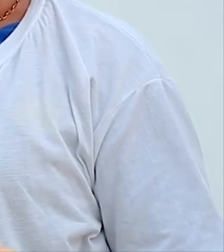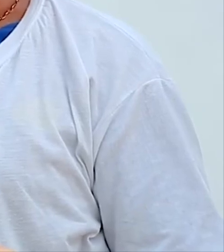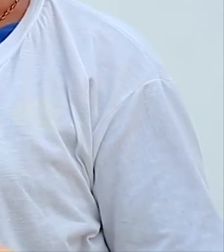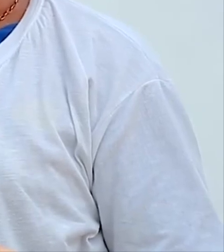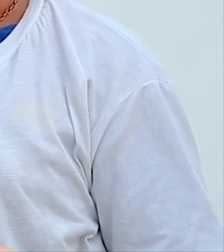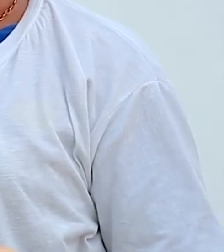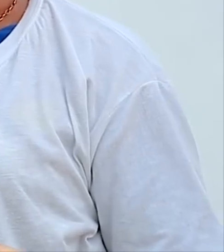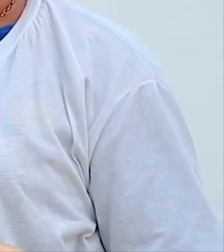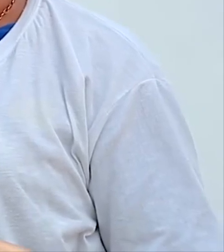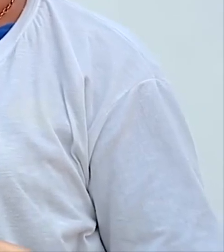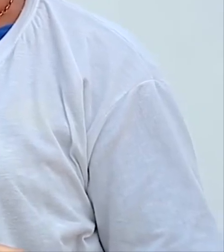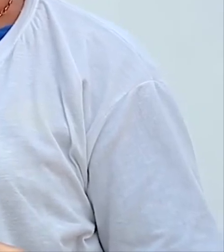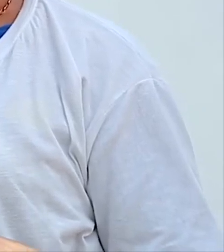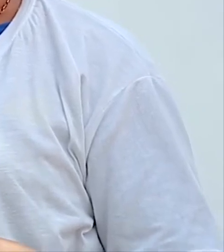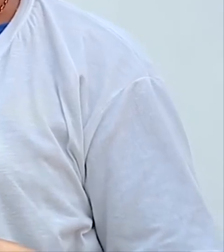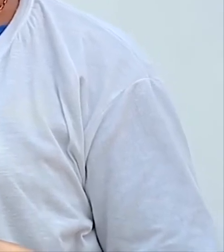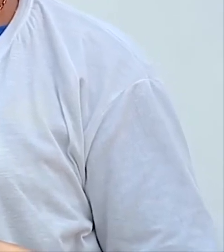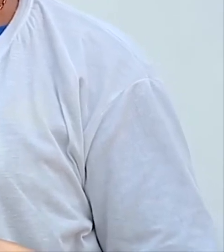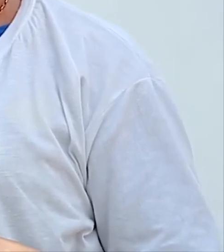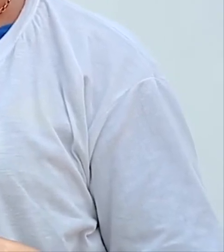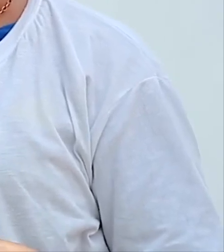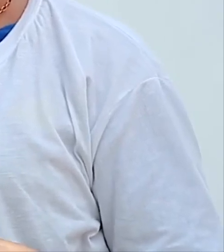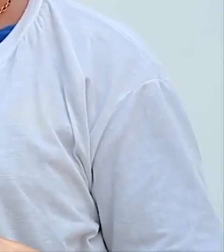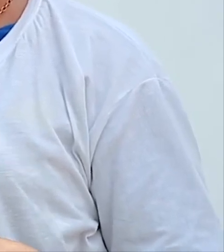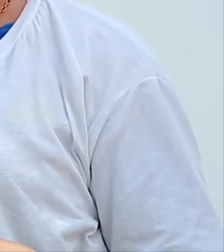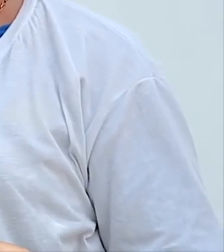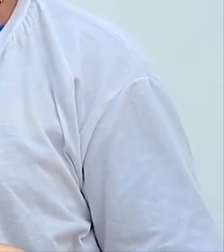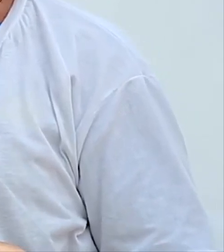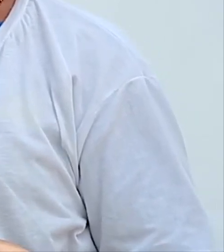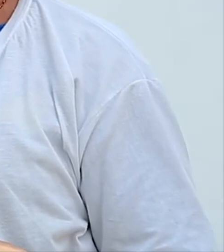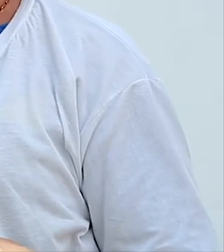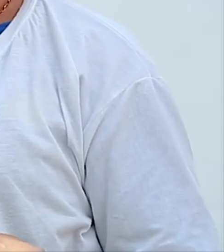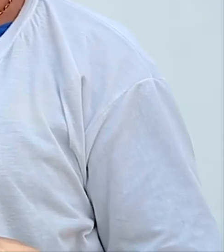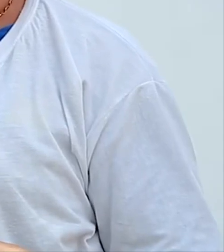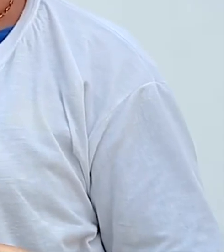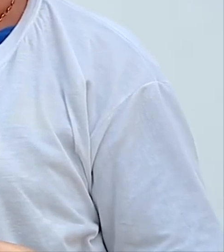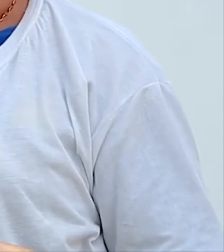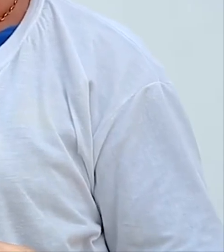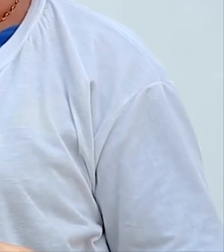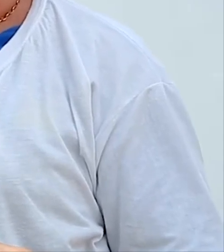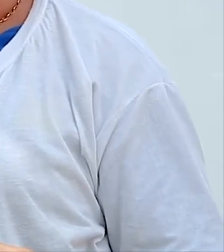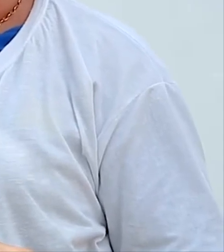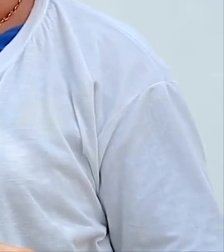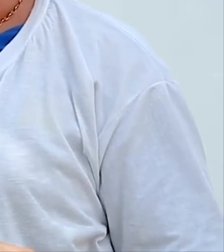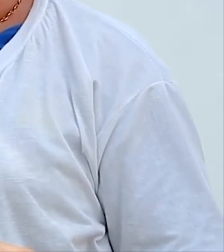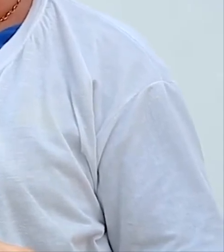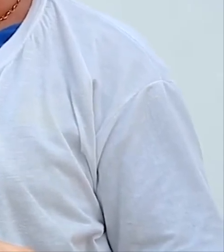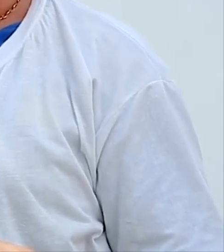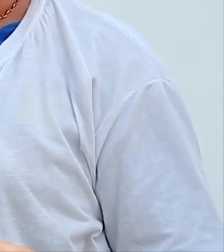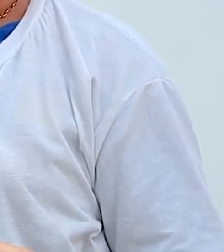outros, são entre isso aí, 10 litros, 8 litros e 12 litros para fazer 1 quilo de queijo.